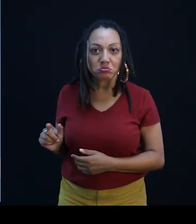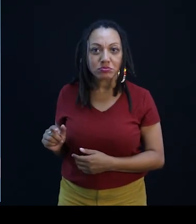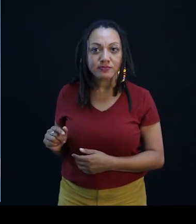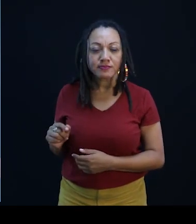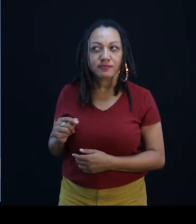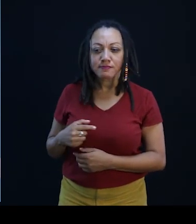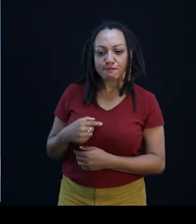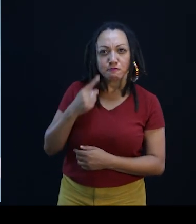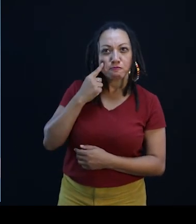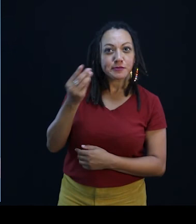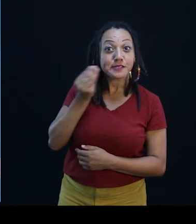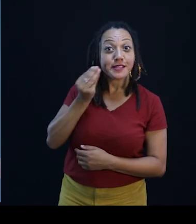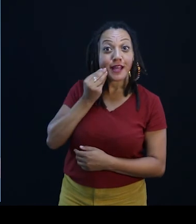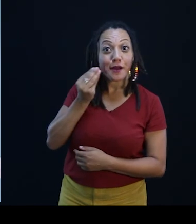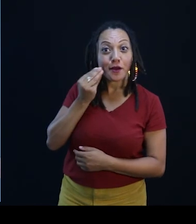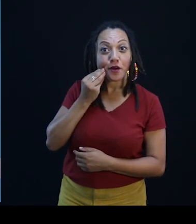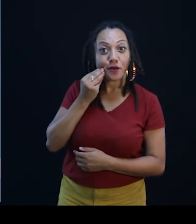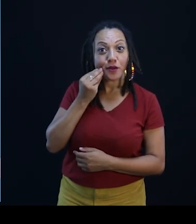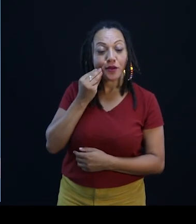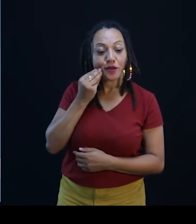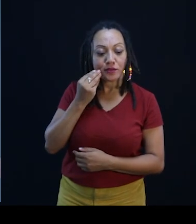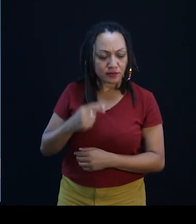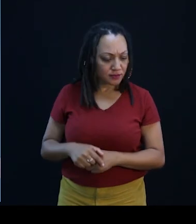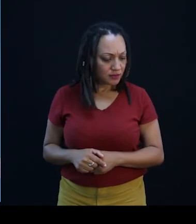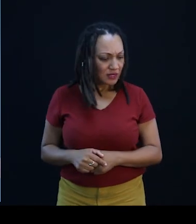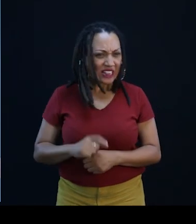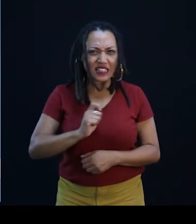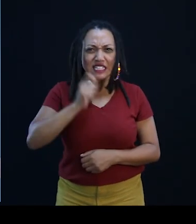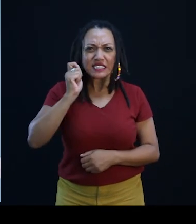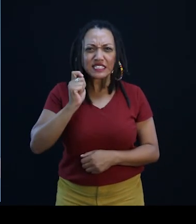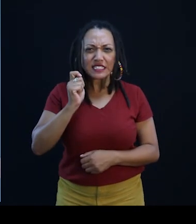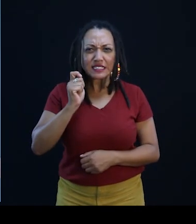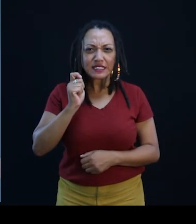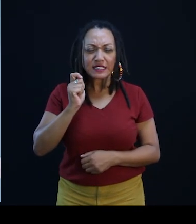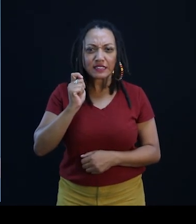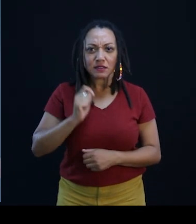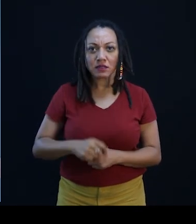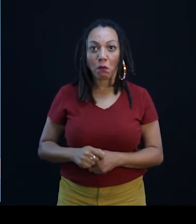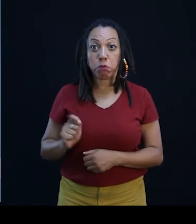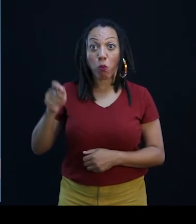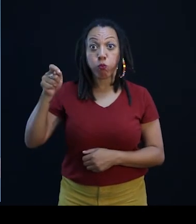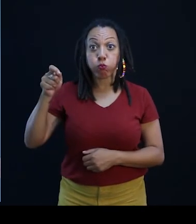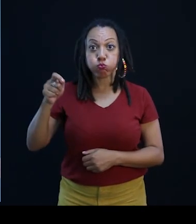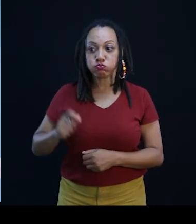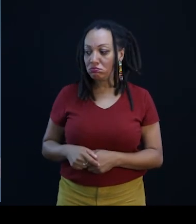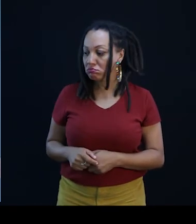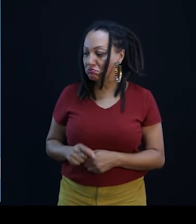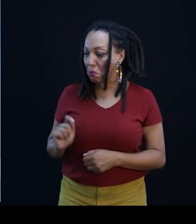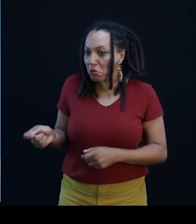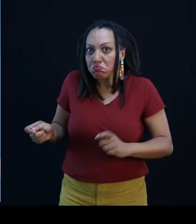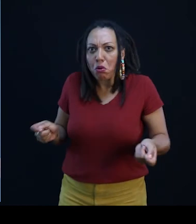Acho que eu gosto desses aqui, hein? Qual que é mais legal? Ó, escuta. Ou esse aqui?